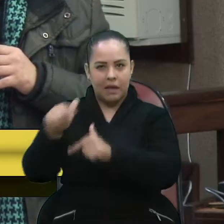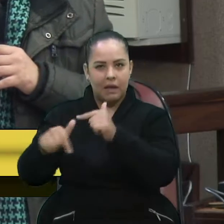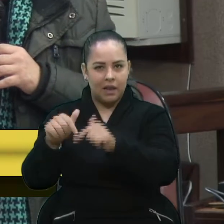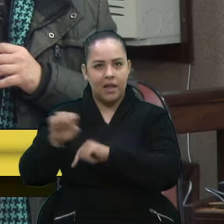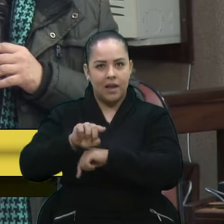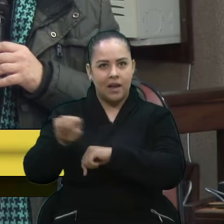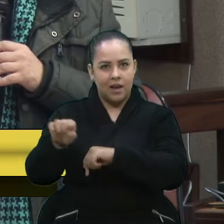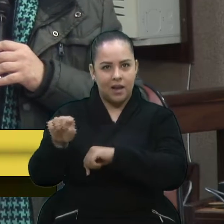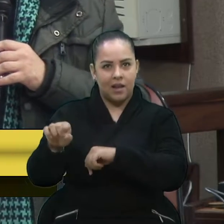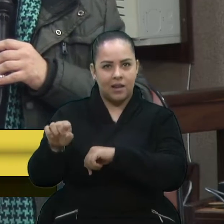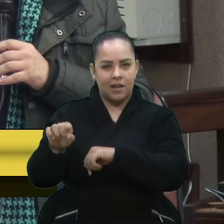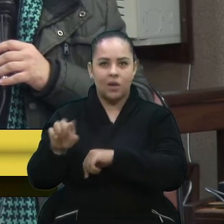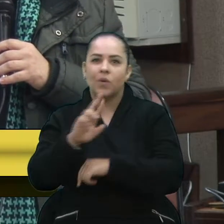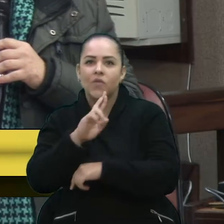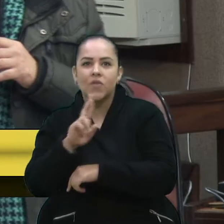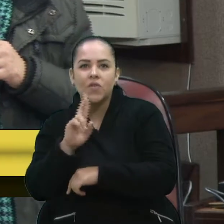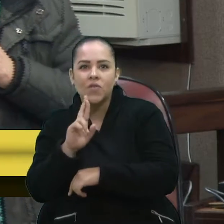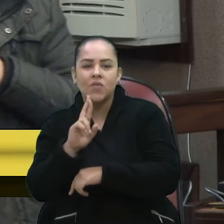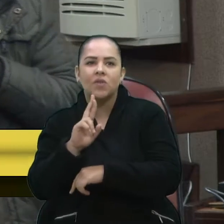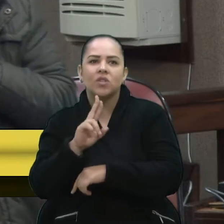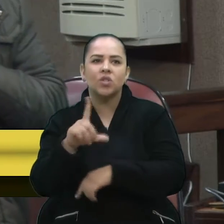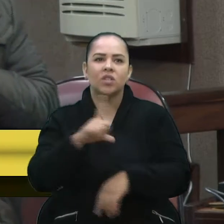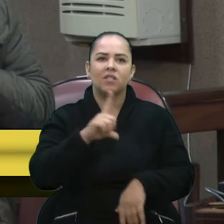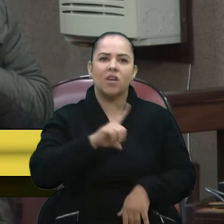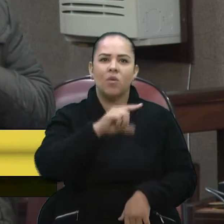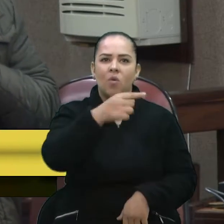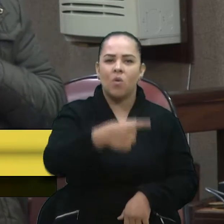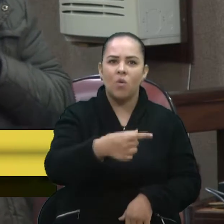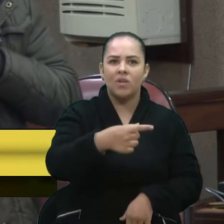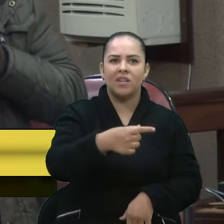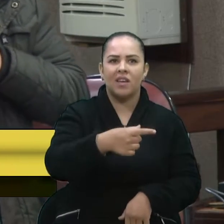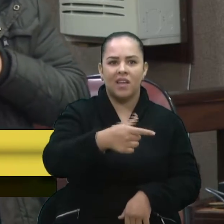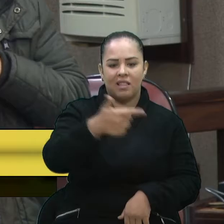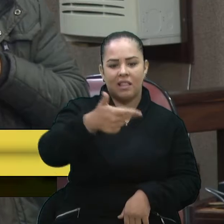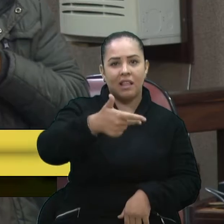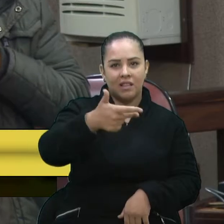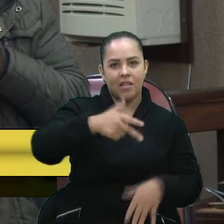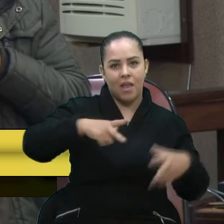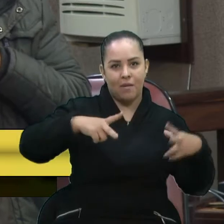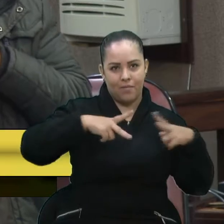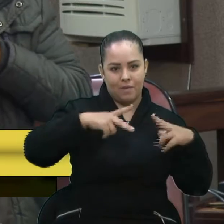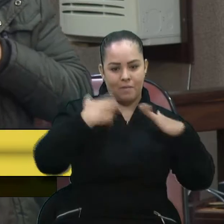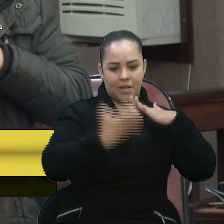terceirizadas. Essas pessoas que limpam,